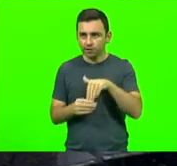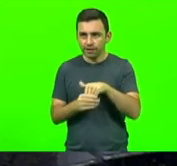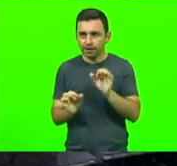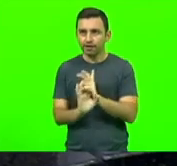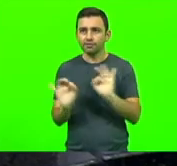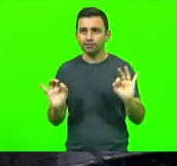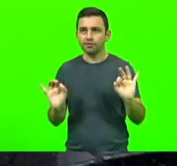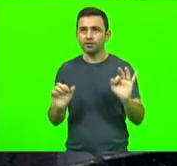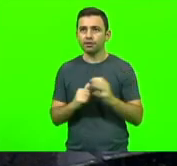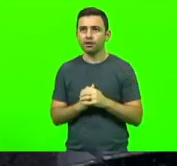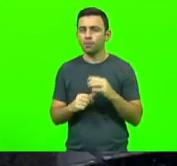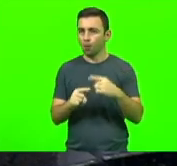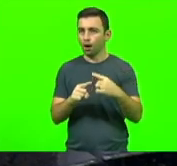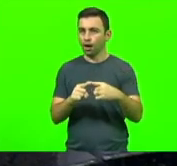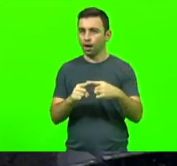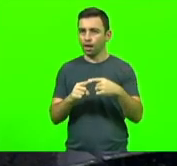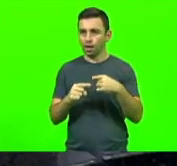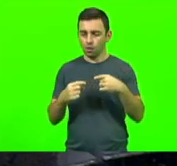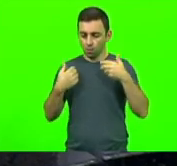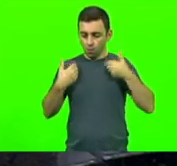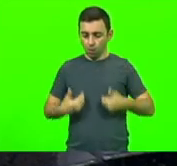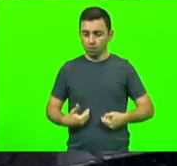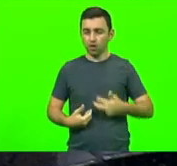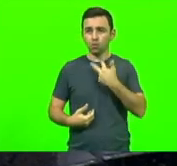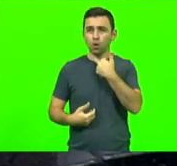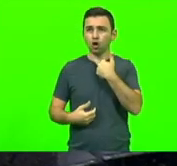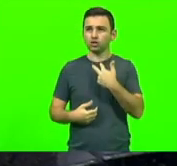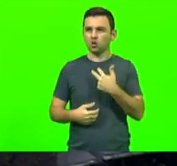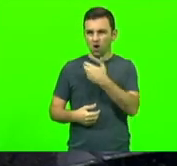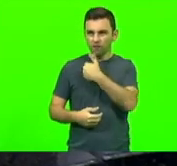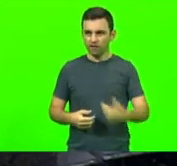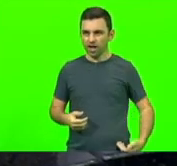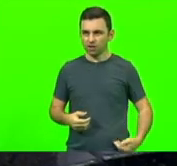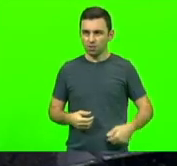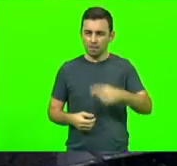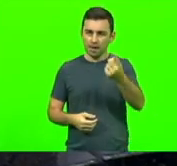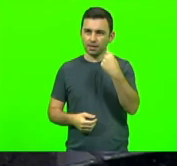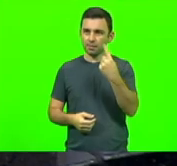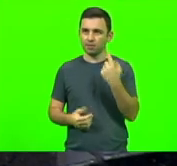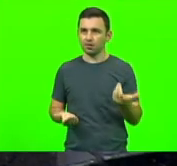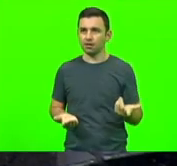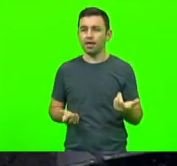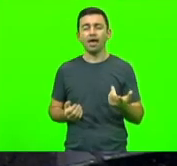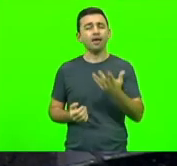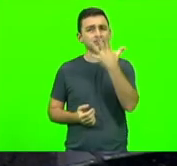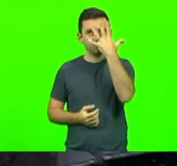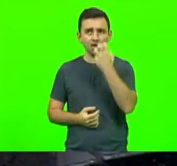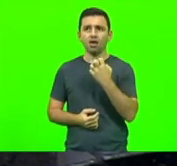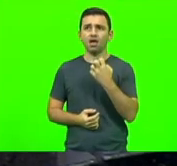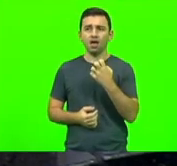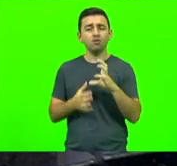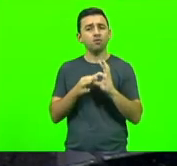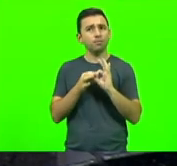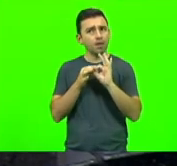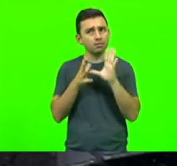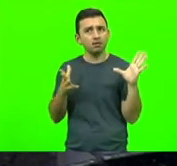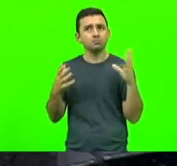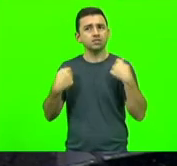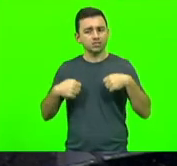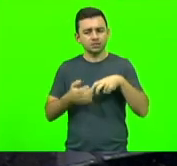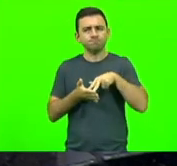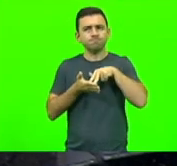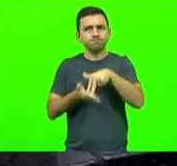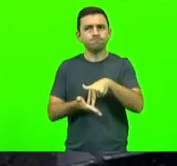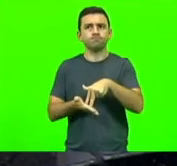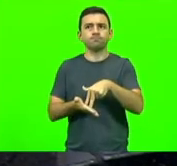porque eu não tenho mais poder sobre o meu corpo, o governo vai colocar o que quiser dentro de mim. Então, é muito sério, quando trata-se da liberdade, temos que posicionar com